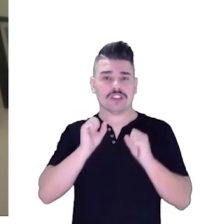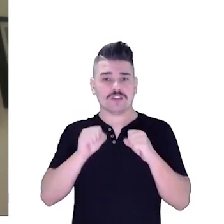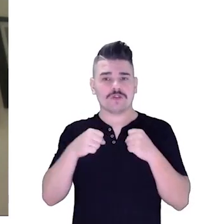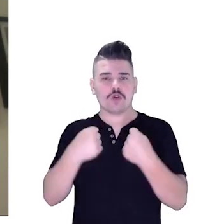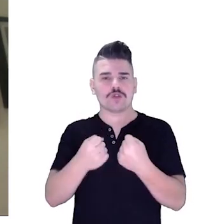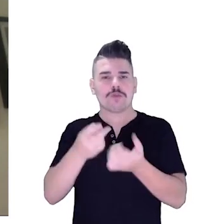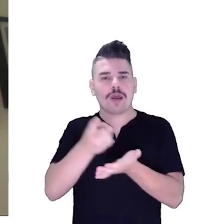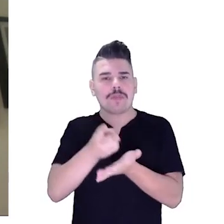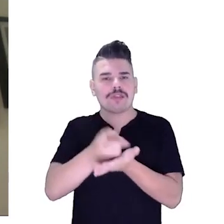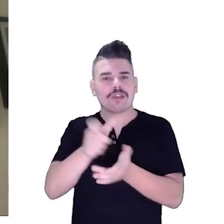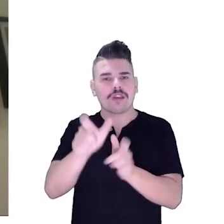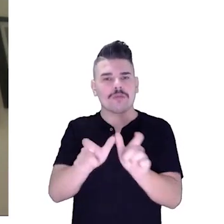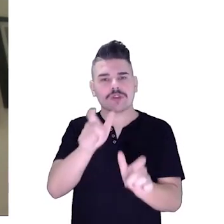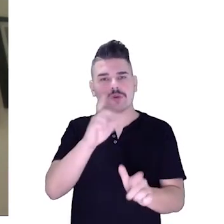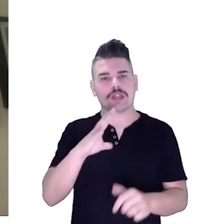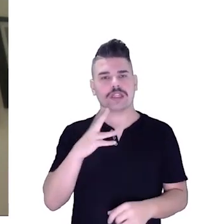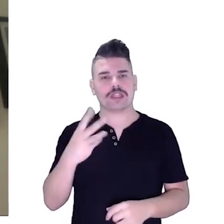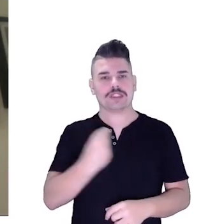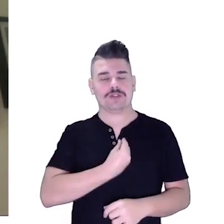né,